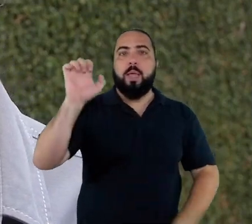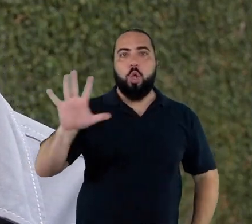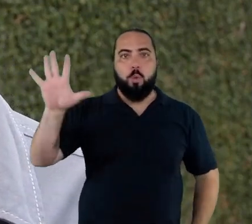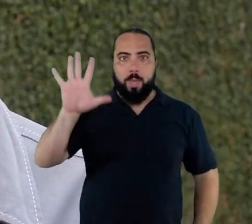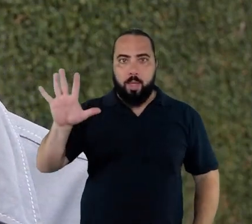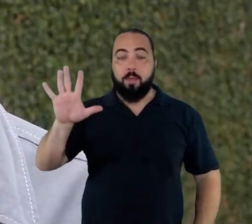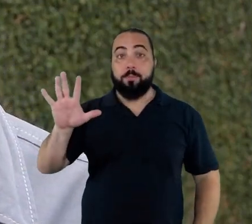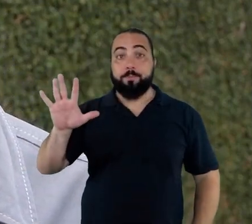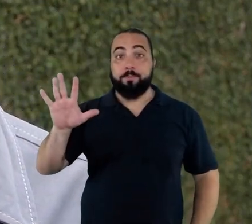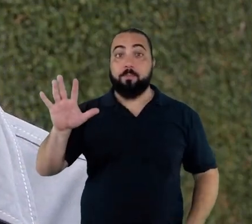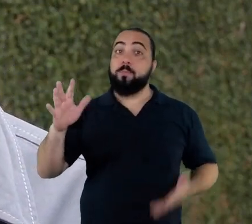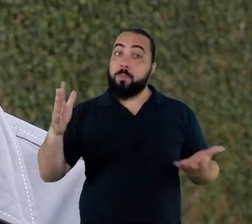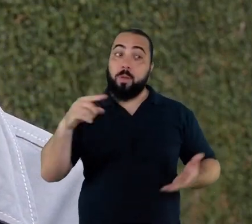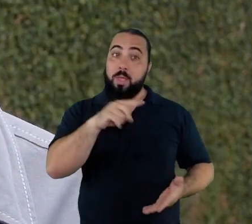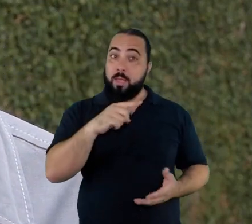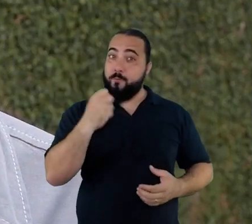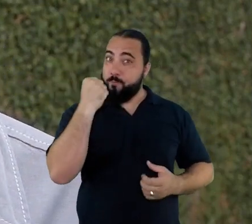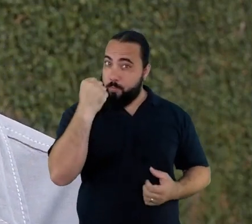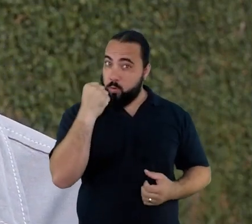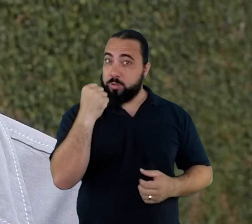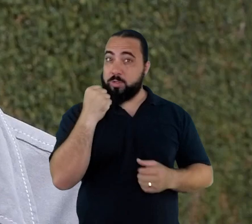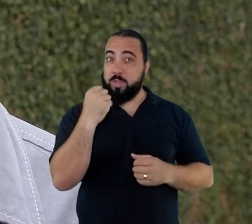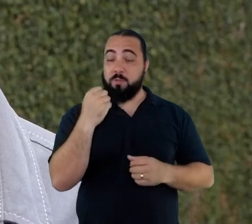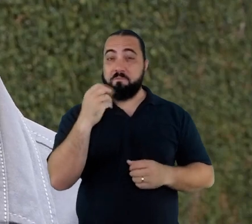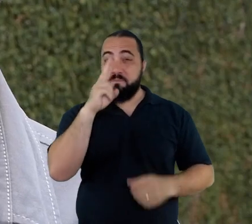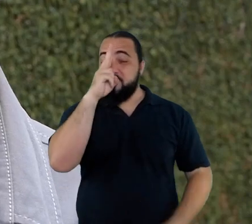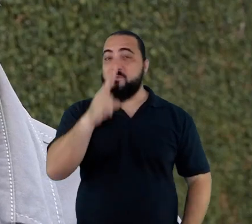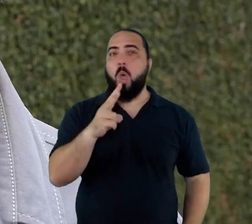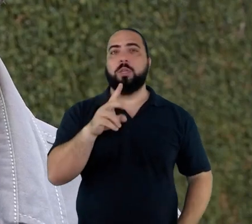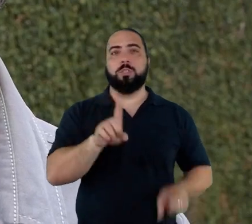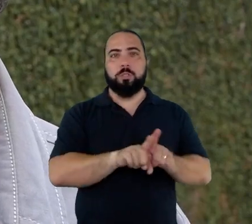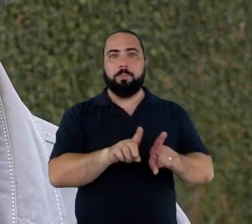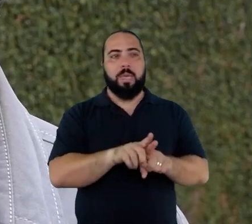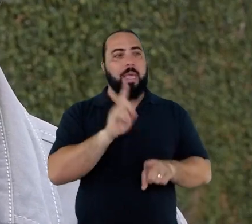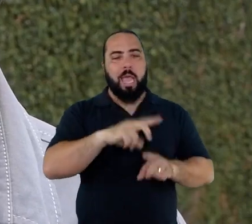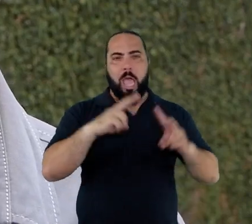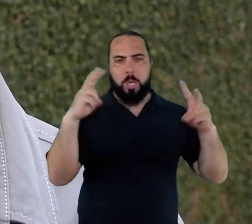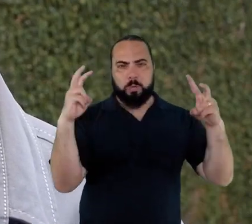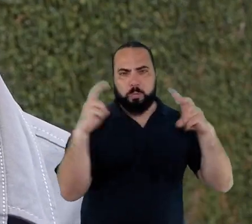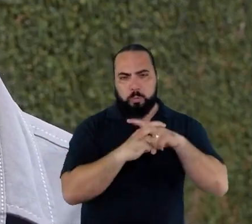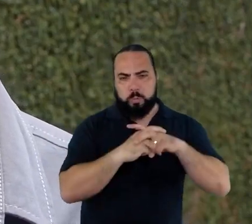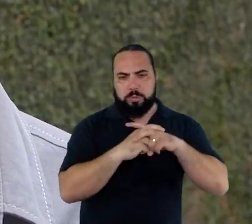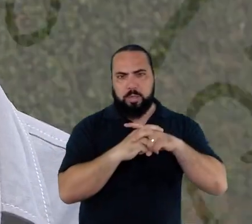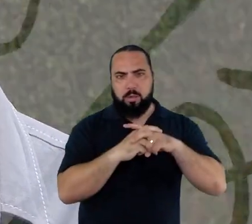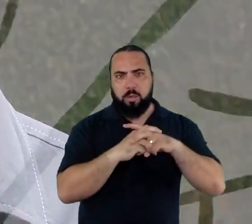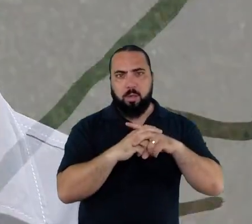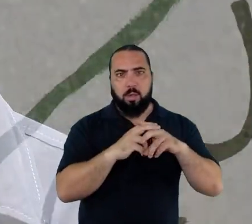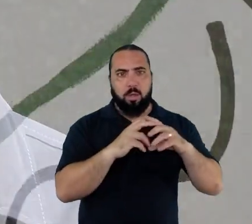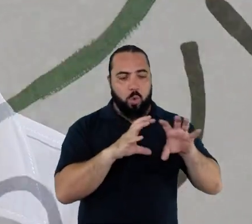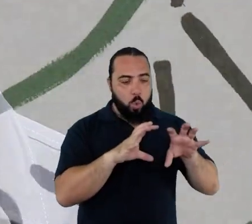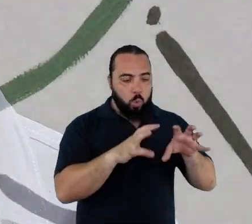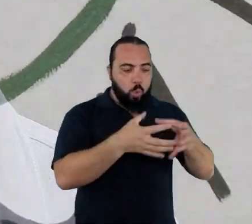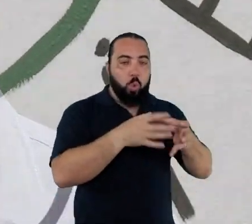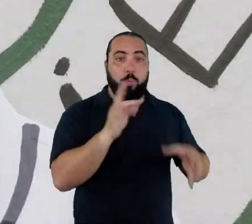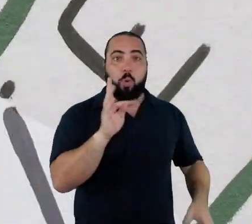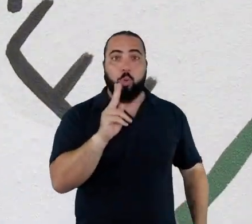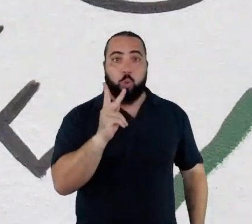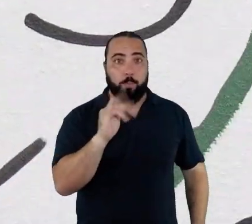uma força grande, uma cena de luta numa aldeia